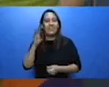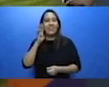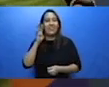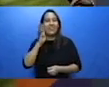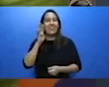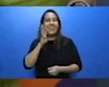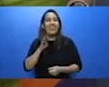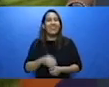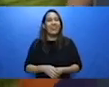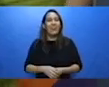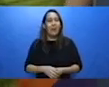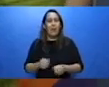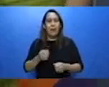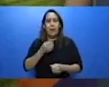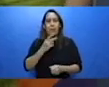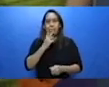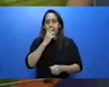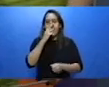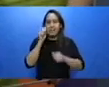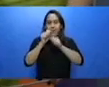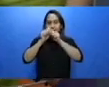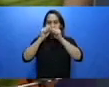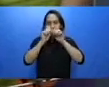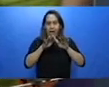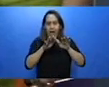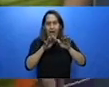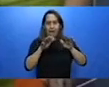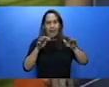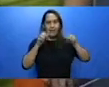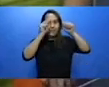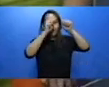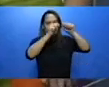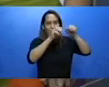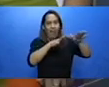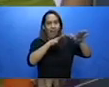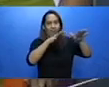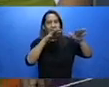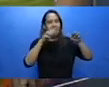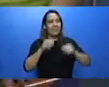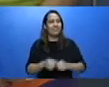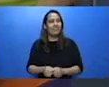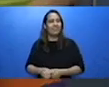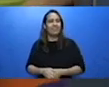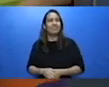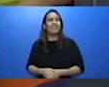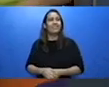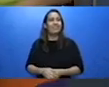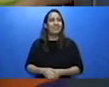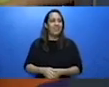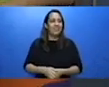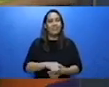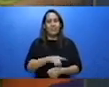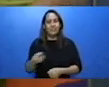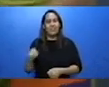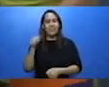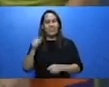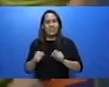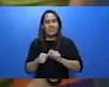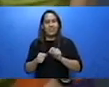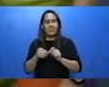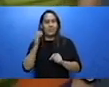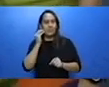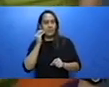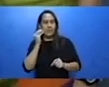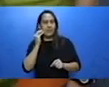divertido, coisa de mágica. Vocês podem falar para os seus priminhos mais novos que você faz mágica e você faz essa experiência com eles,